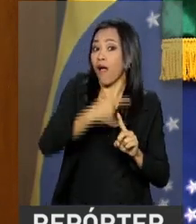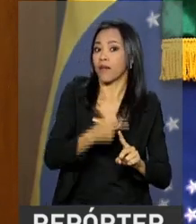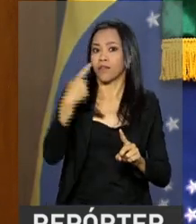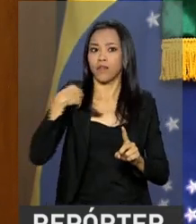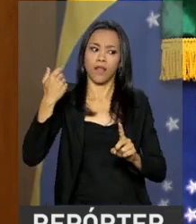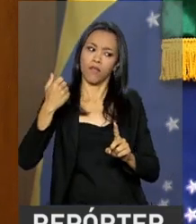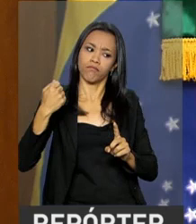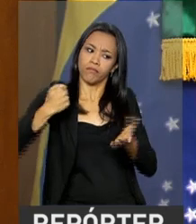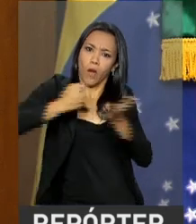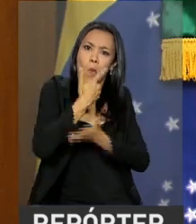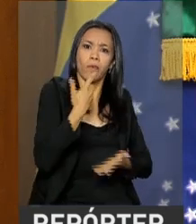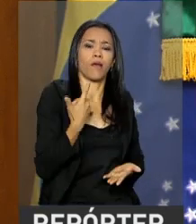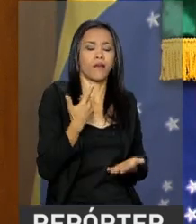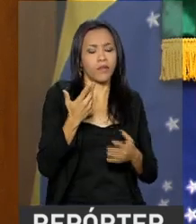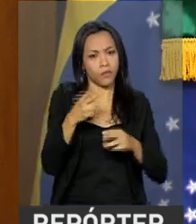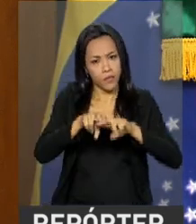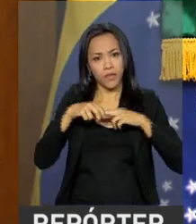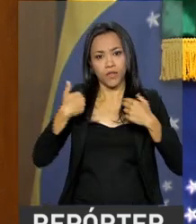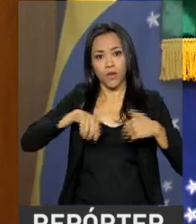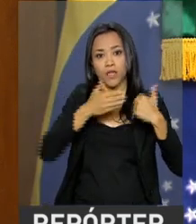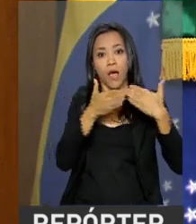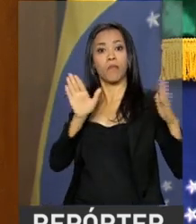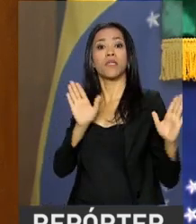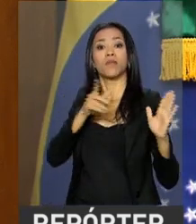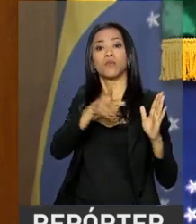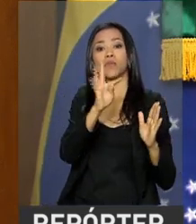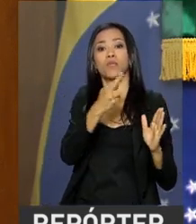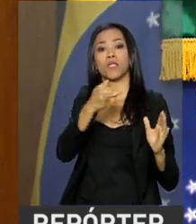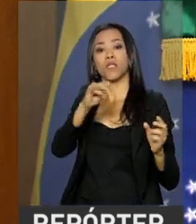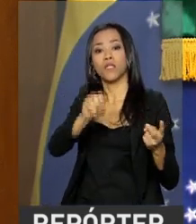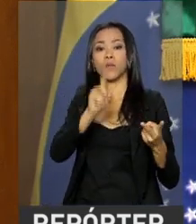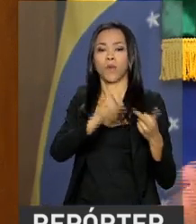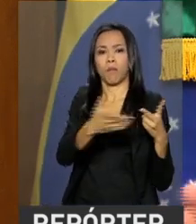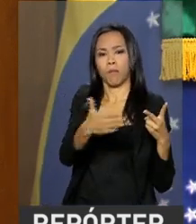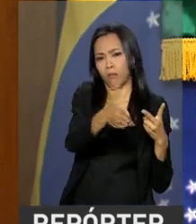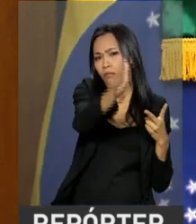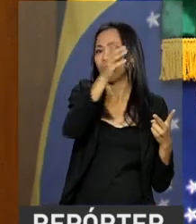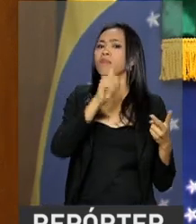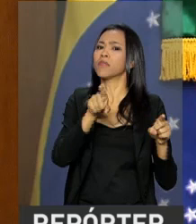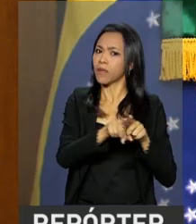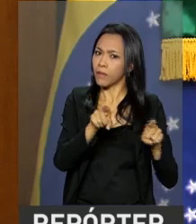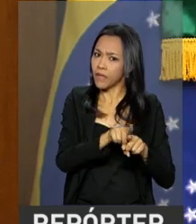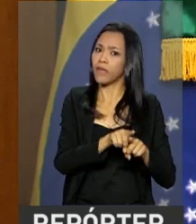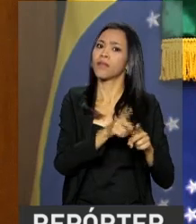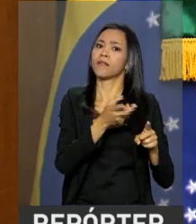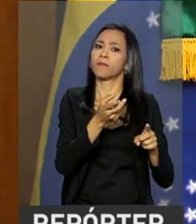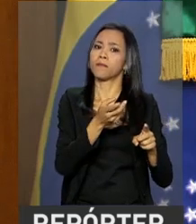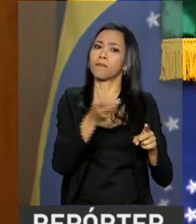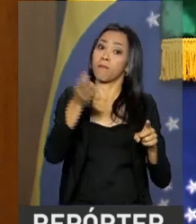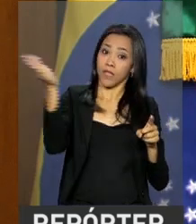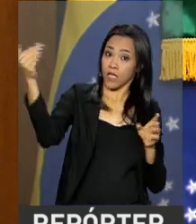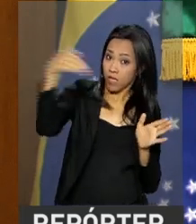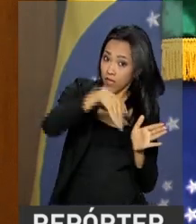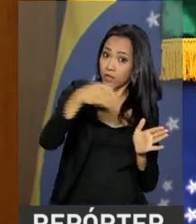comprar então nós estamos abrindo o mercado pro trigo Russo o pescado Russo também em breve serão encontrados nas prateleiras eh no